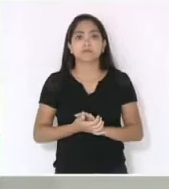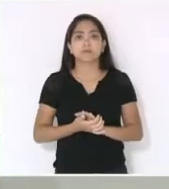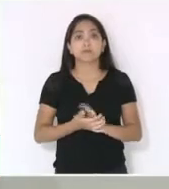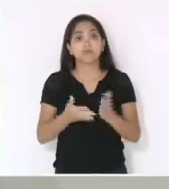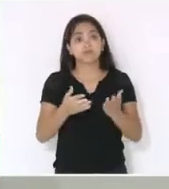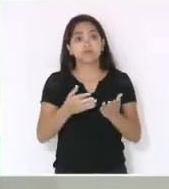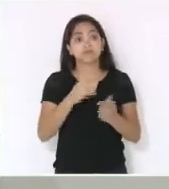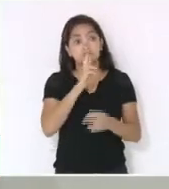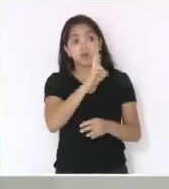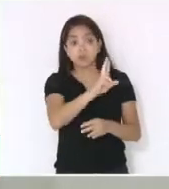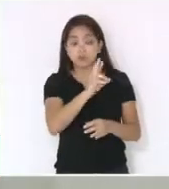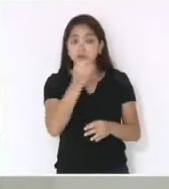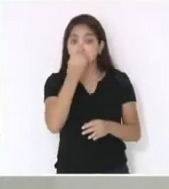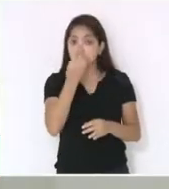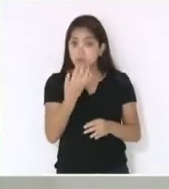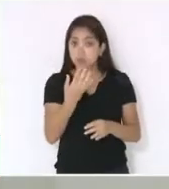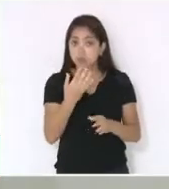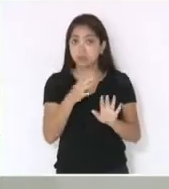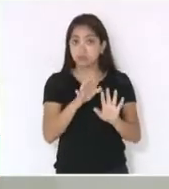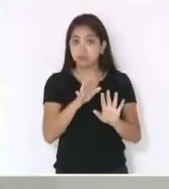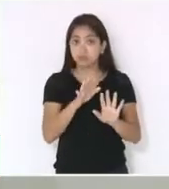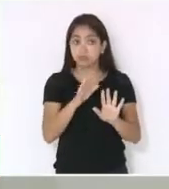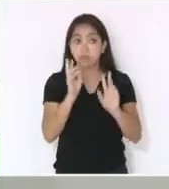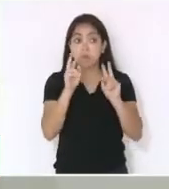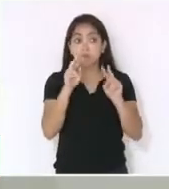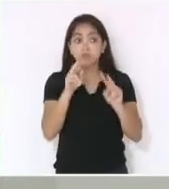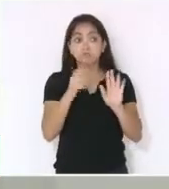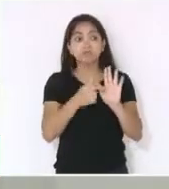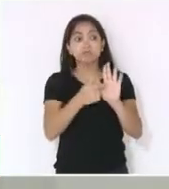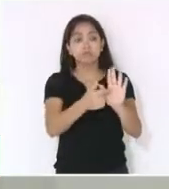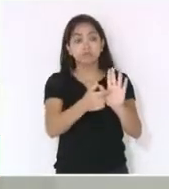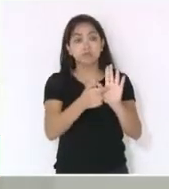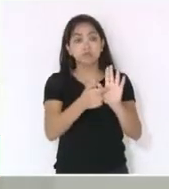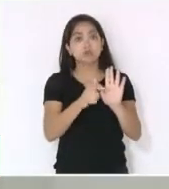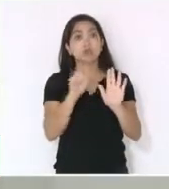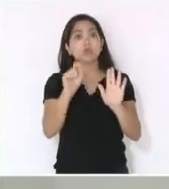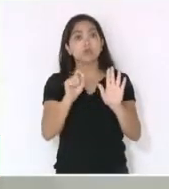resultados visíveis. E a visibilidade é esse crescimento